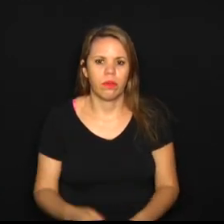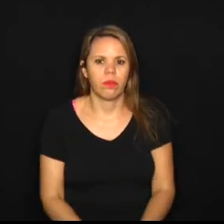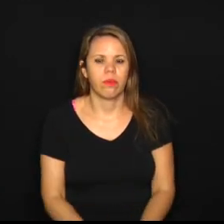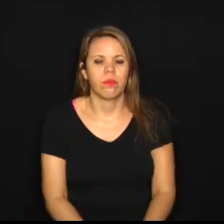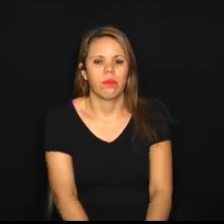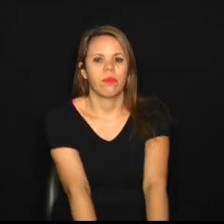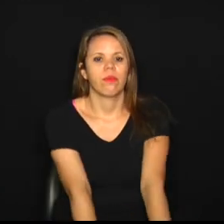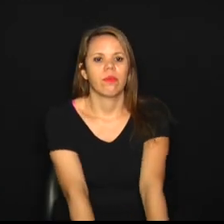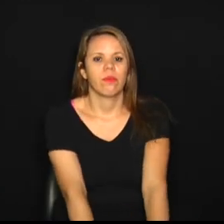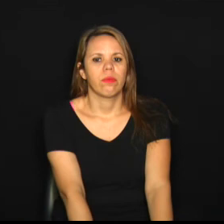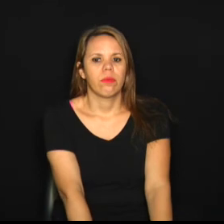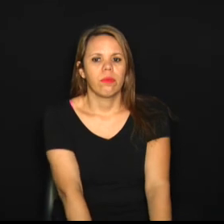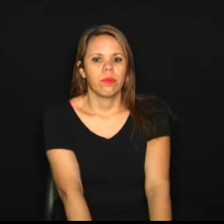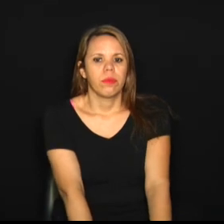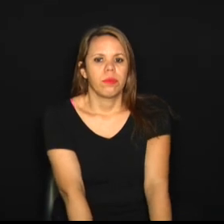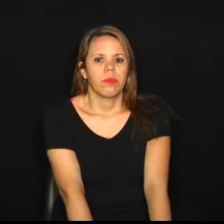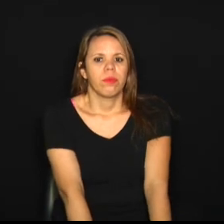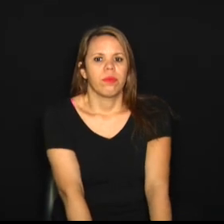senhores, era essa a nossa